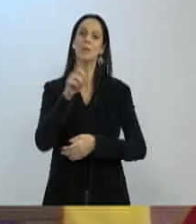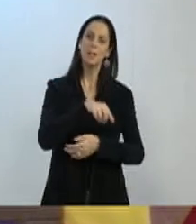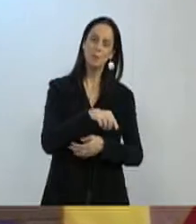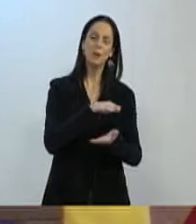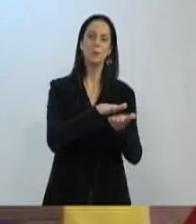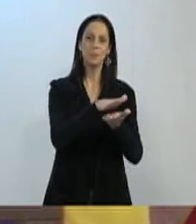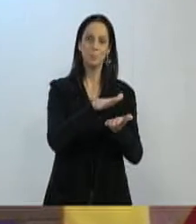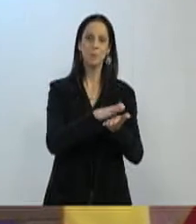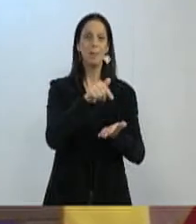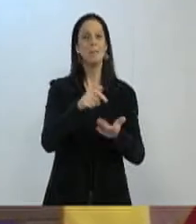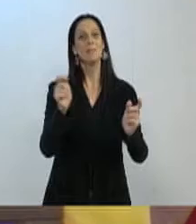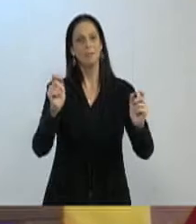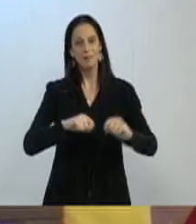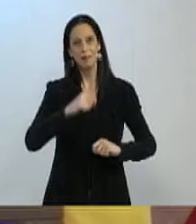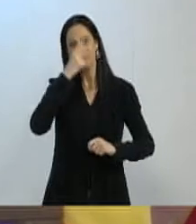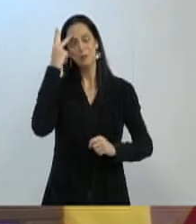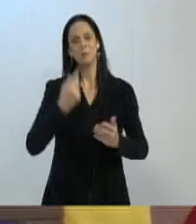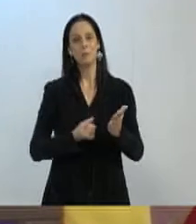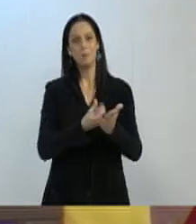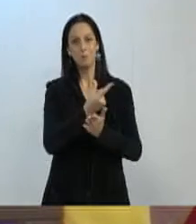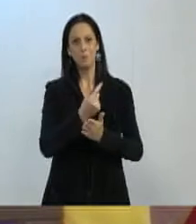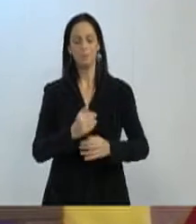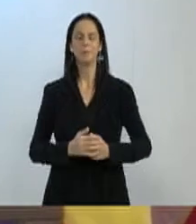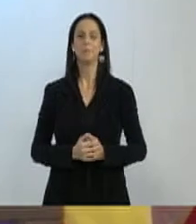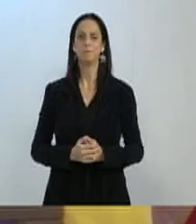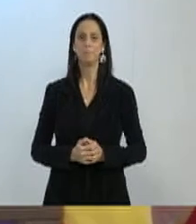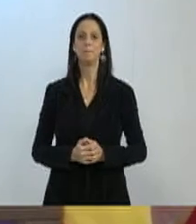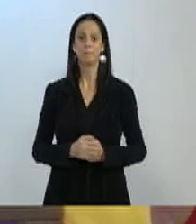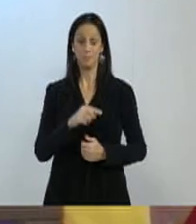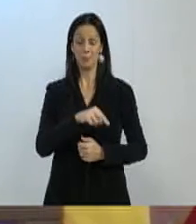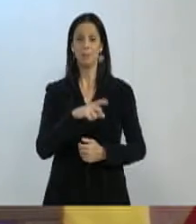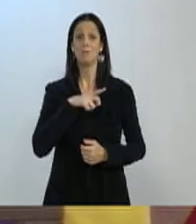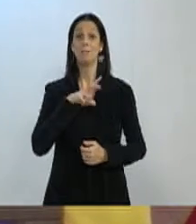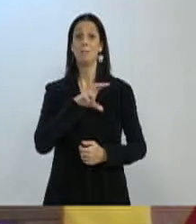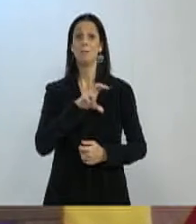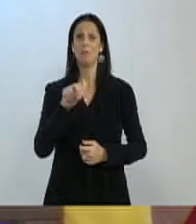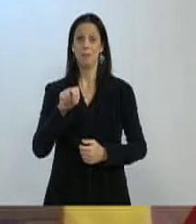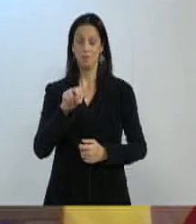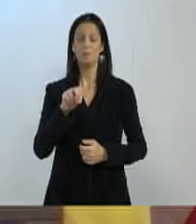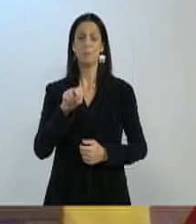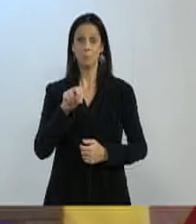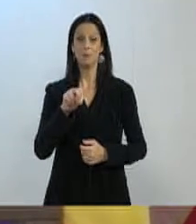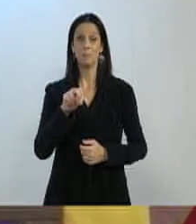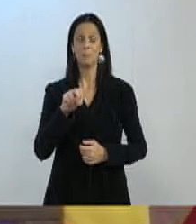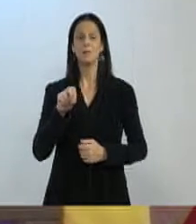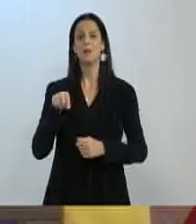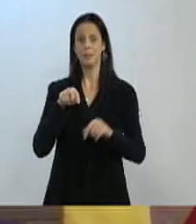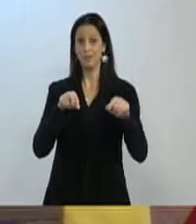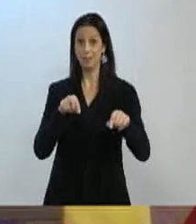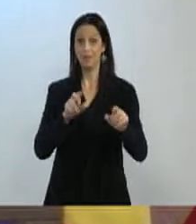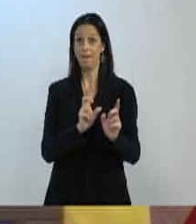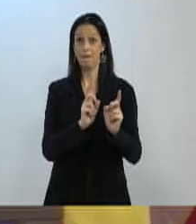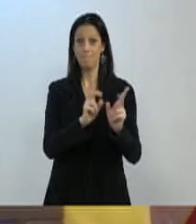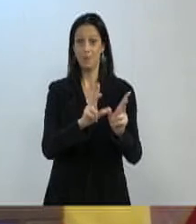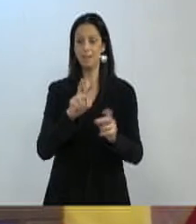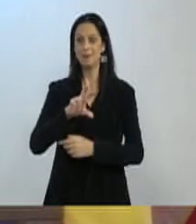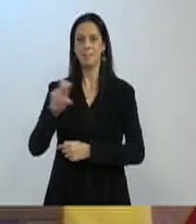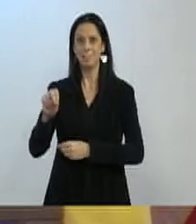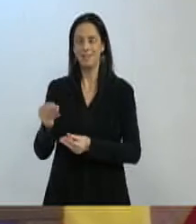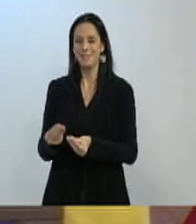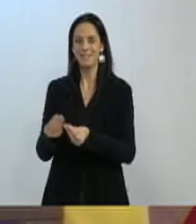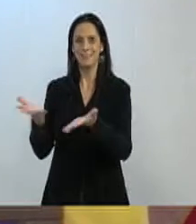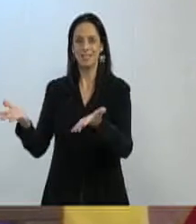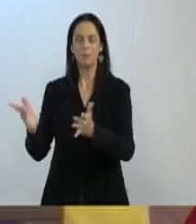disponibilizar para um público maior, e uma outra de 500 unidades que foram distribuídas para